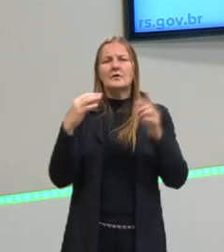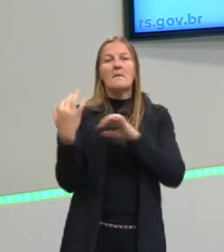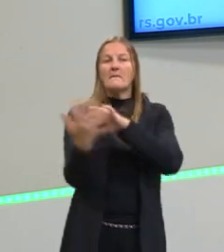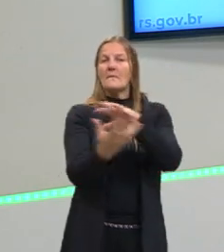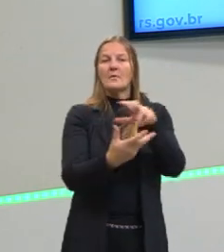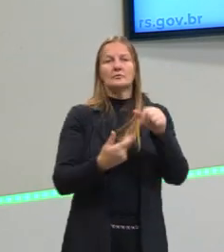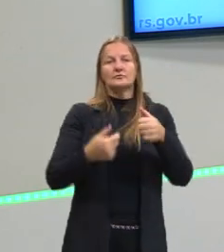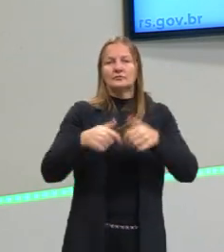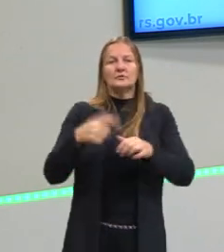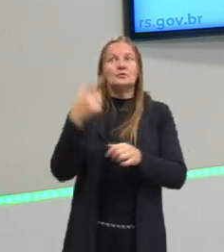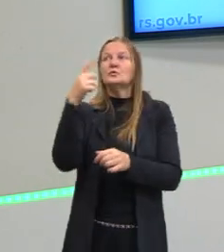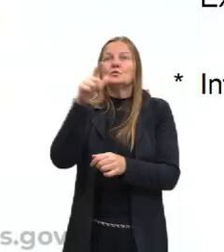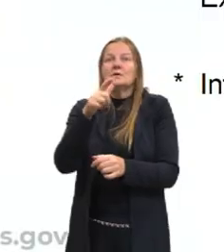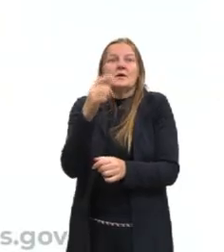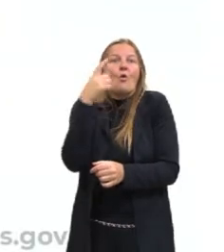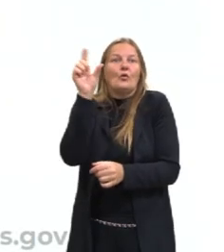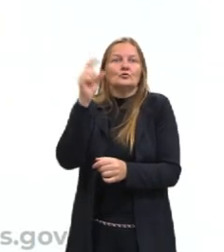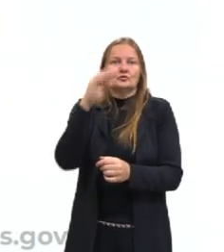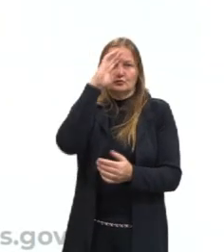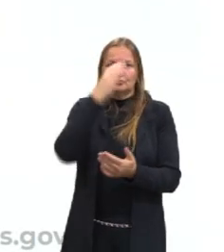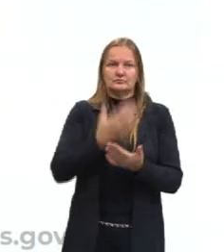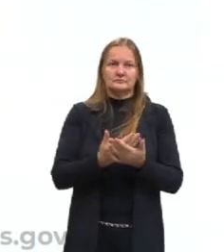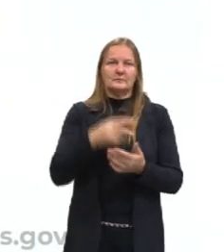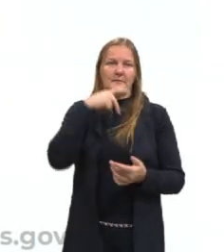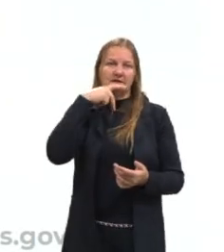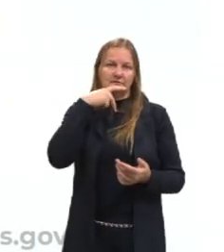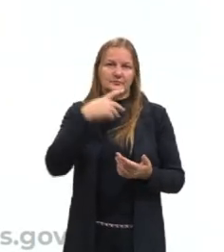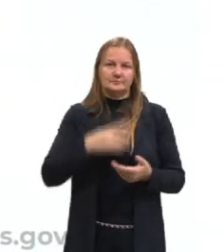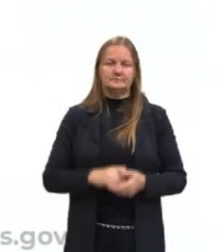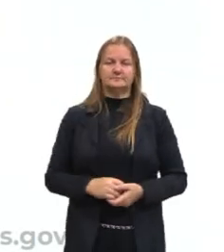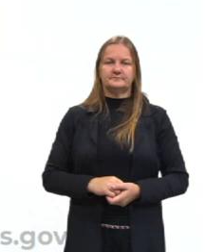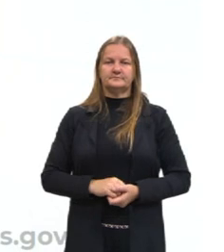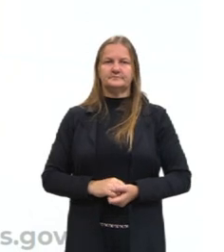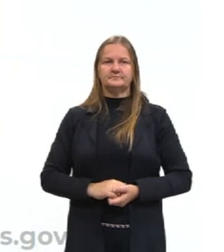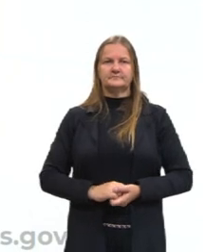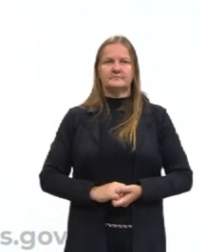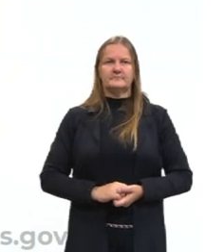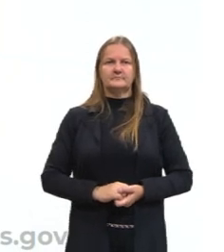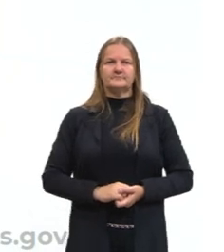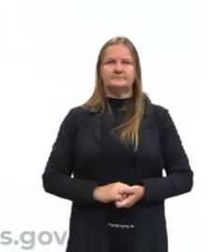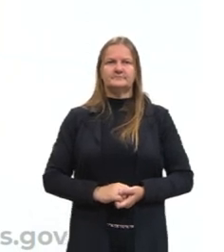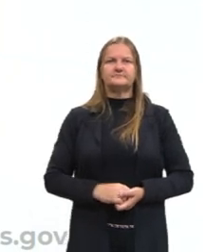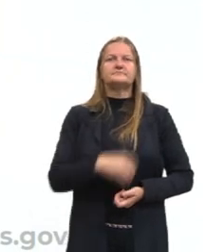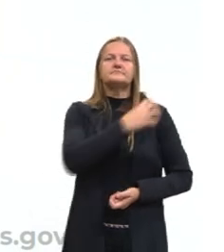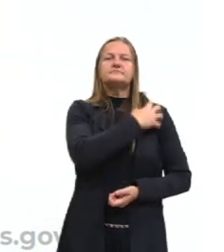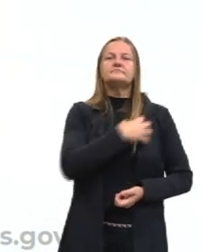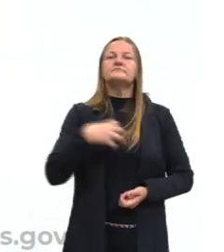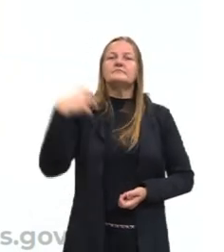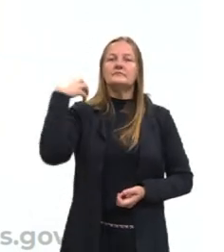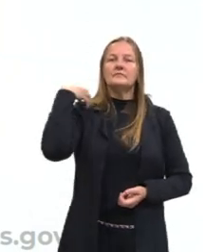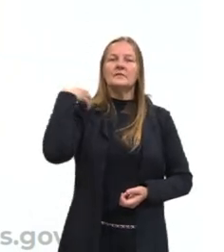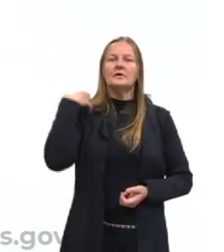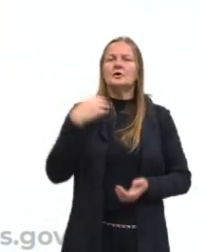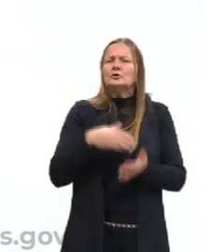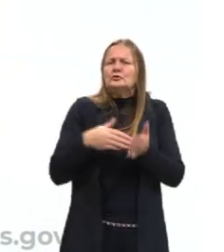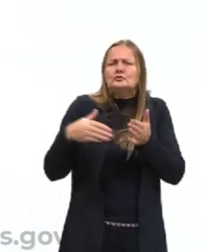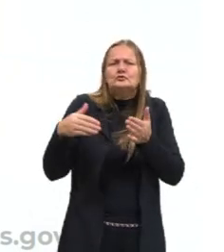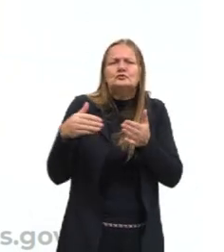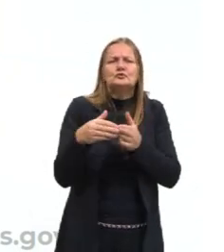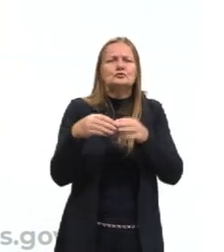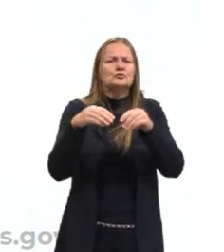mundo todo não há outro mundo como propõe o nosso amigo Planalto Oi flores tóteles tudo é substância